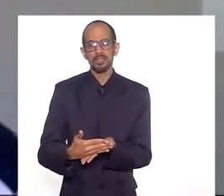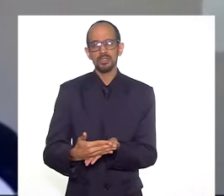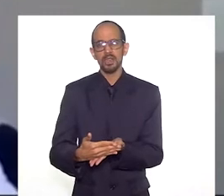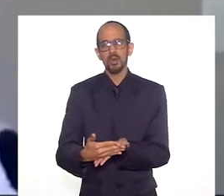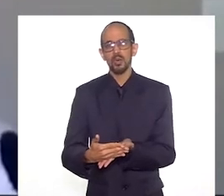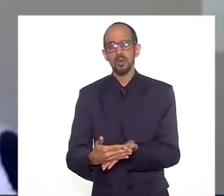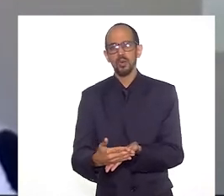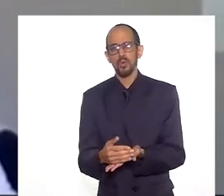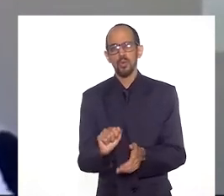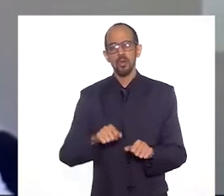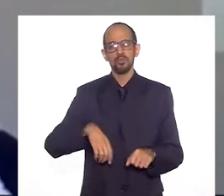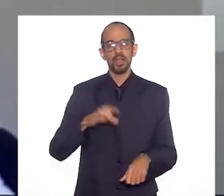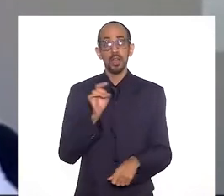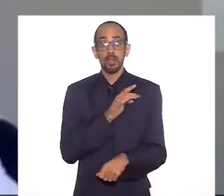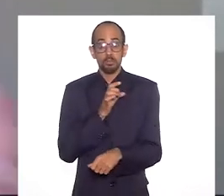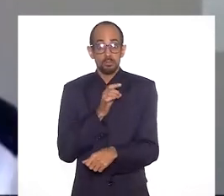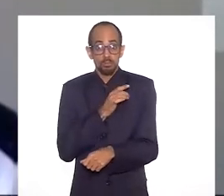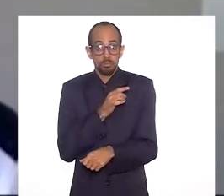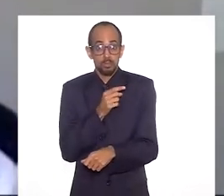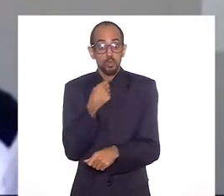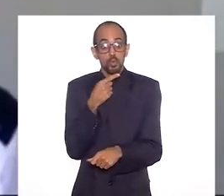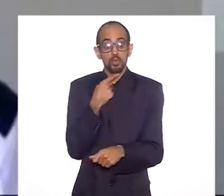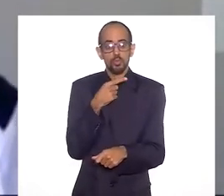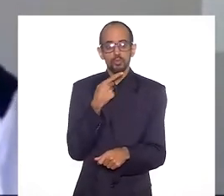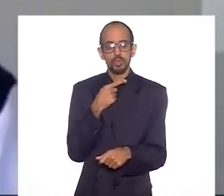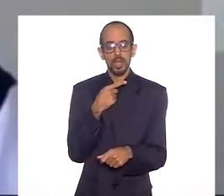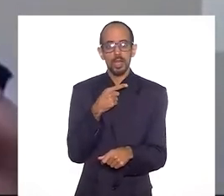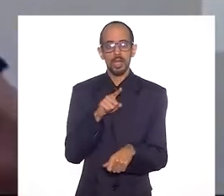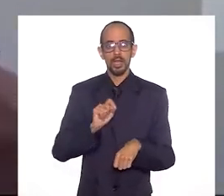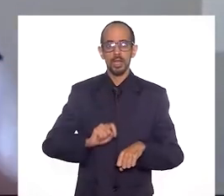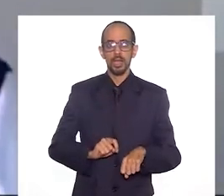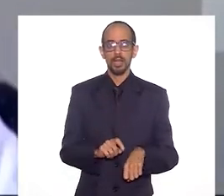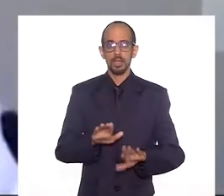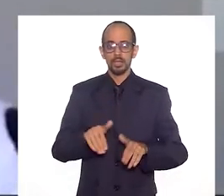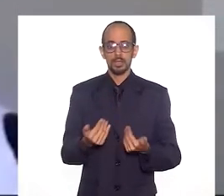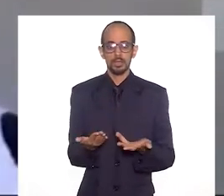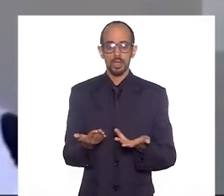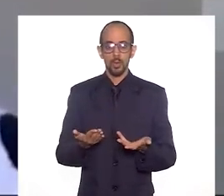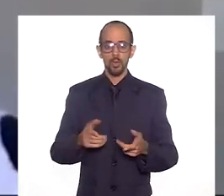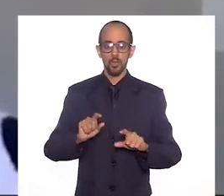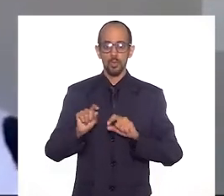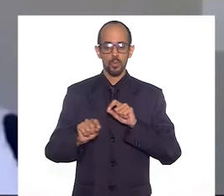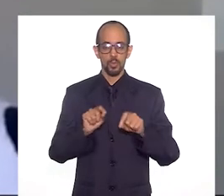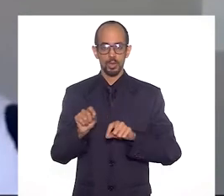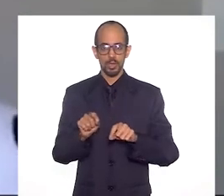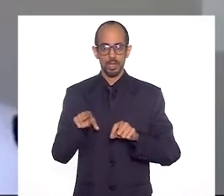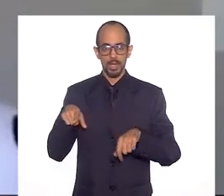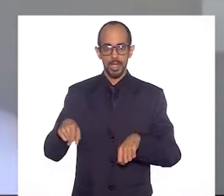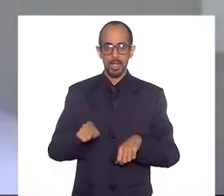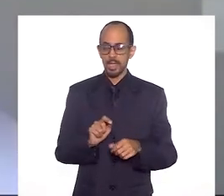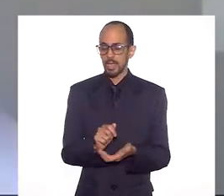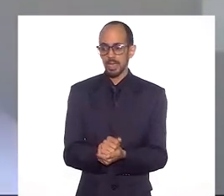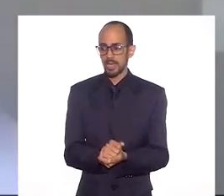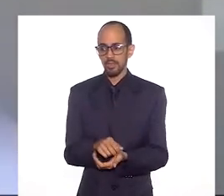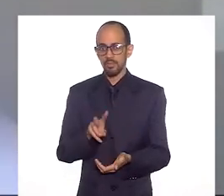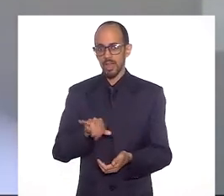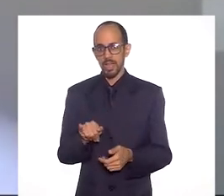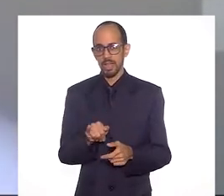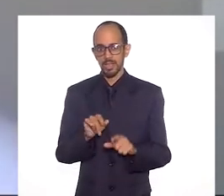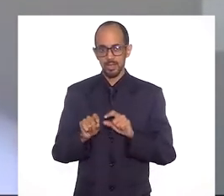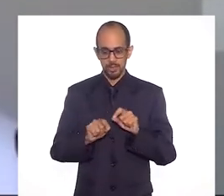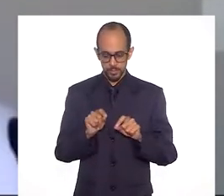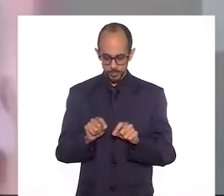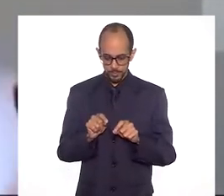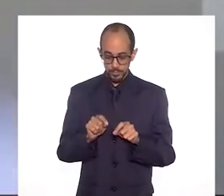por exemplo, na sua tese de impacto, aquela parte, o cerne do negócio dele, ele já vai ter